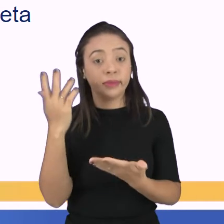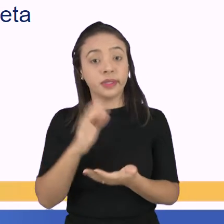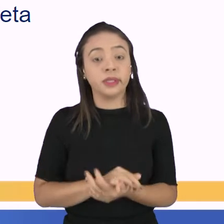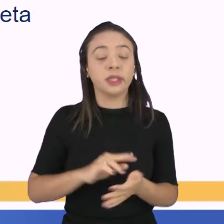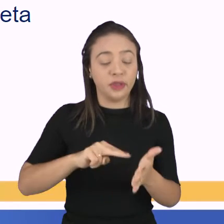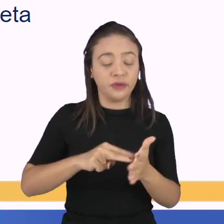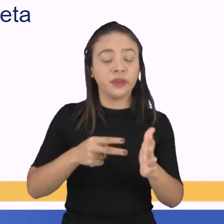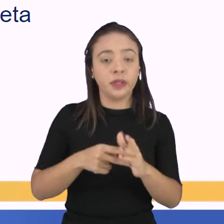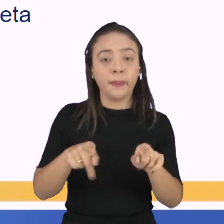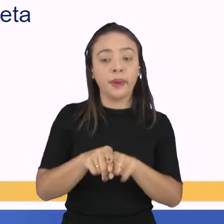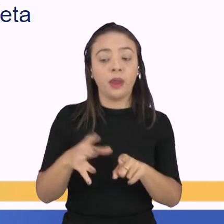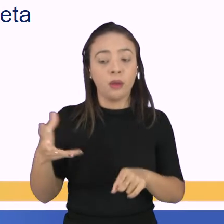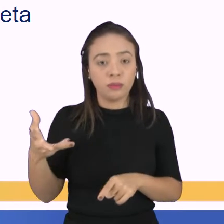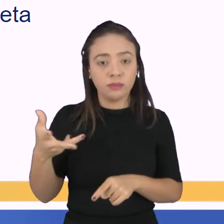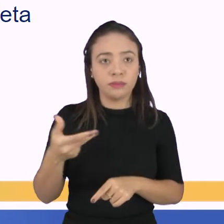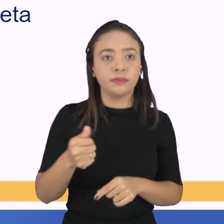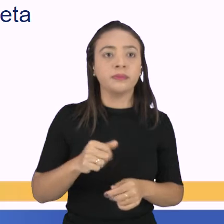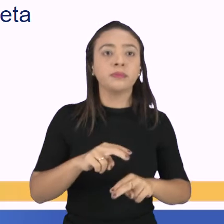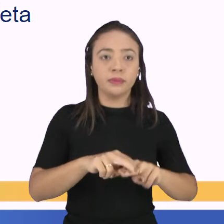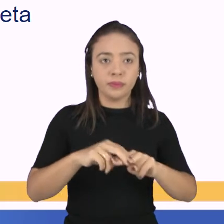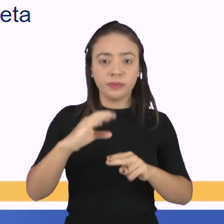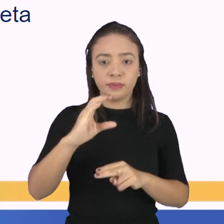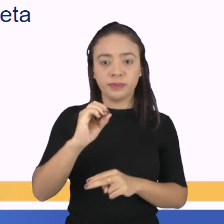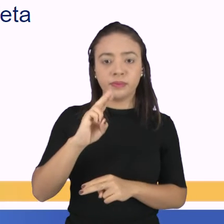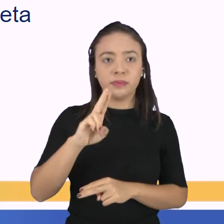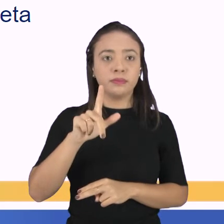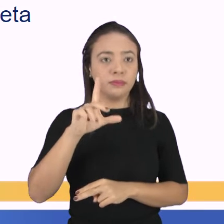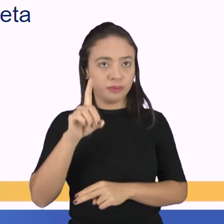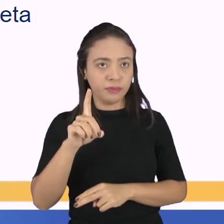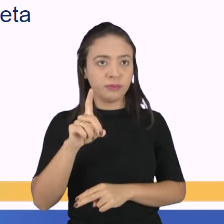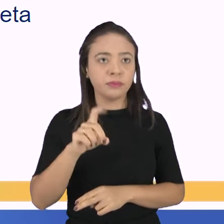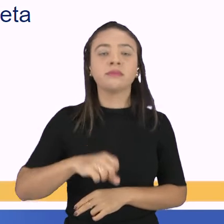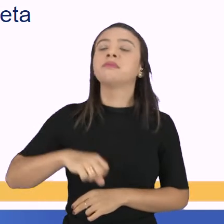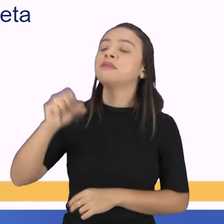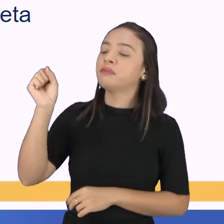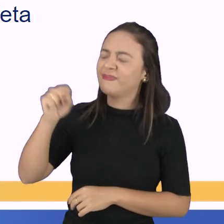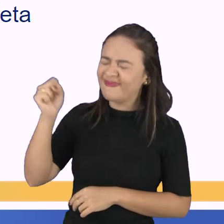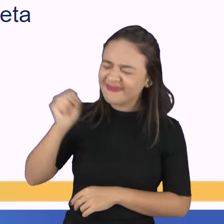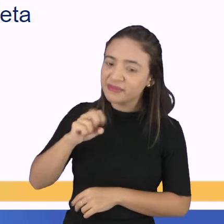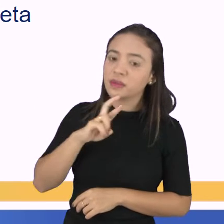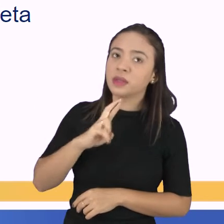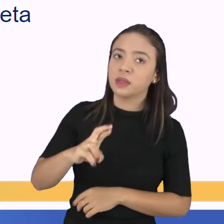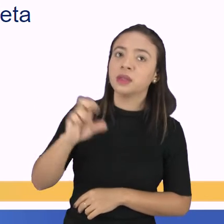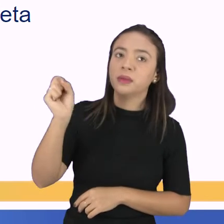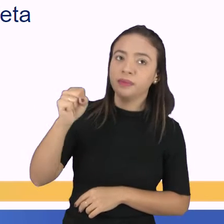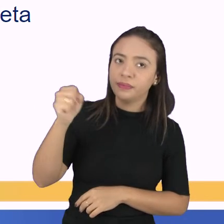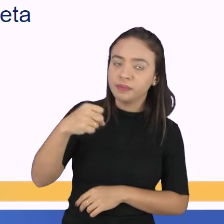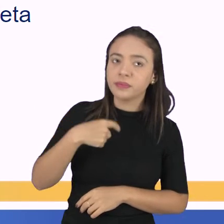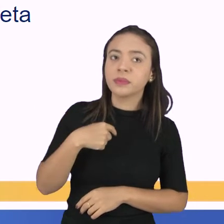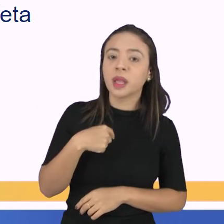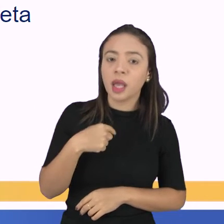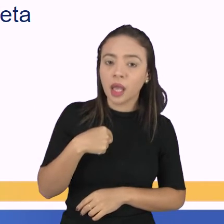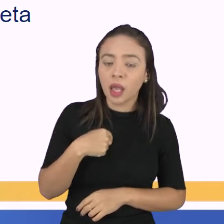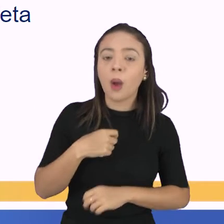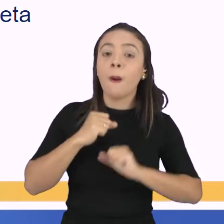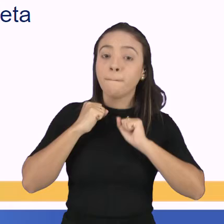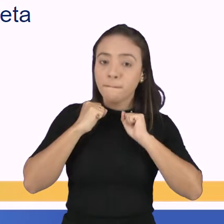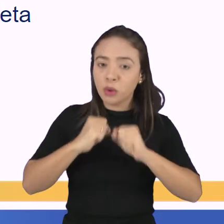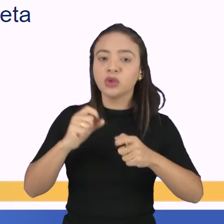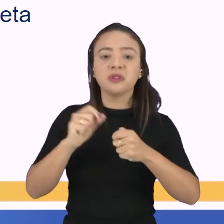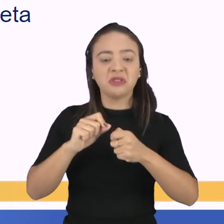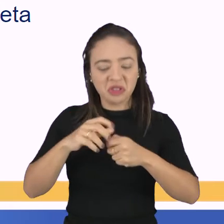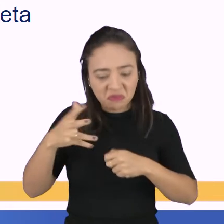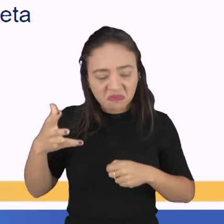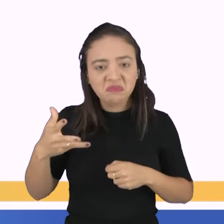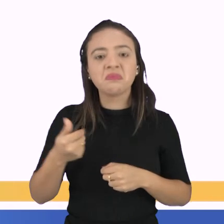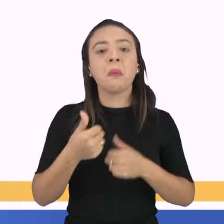uma habilidade. Então, could. E a resposta, yes, and I could do it very well. Sim, e eu podia fazer isso muito